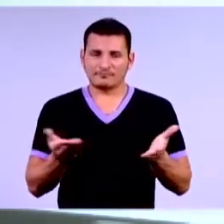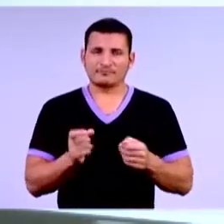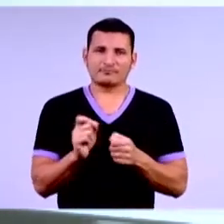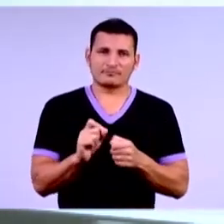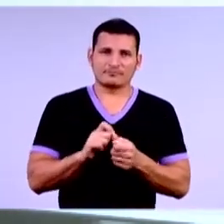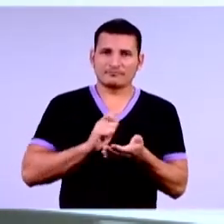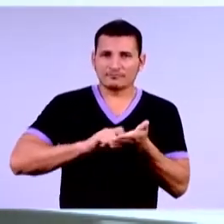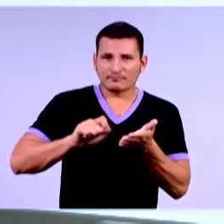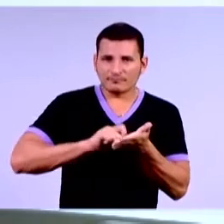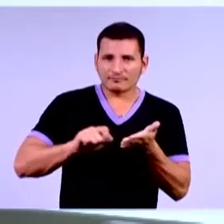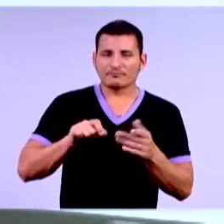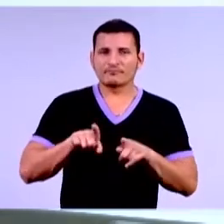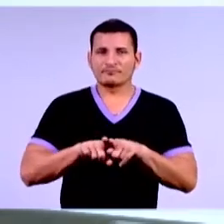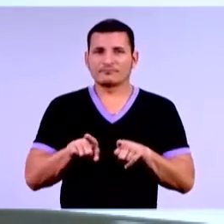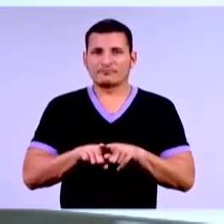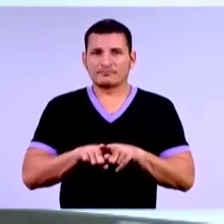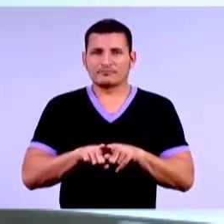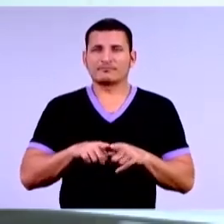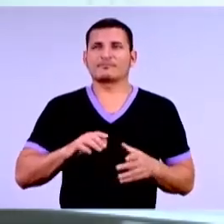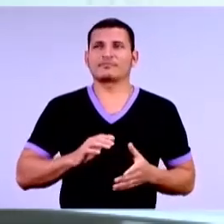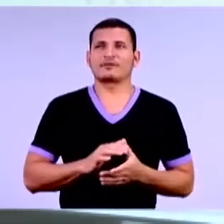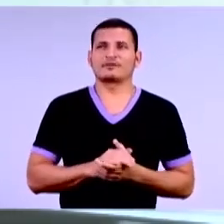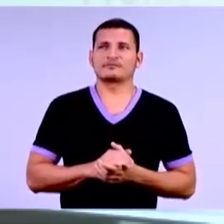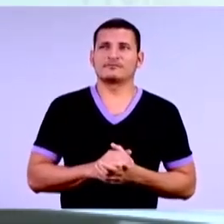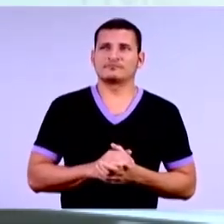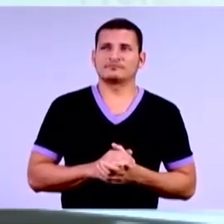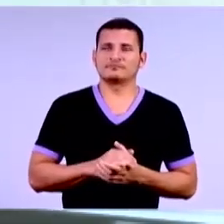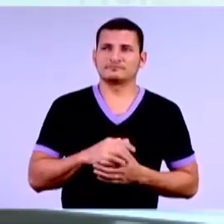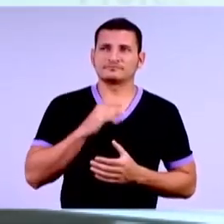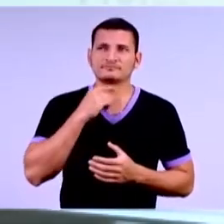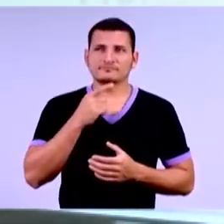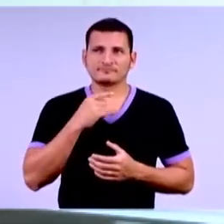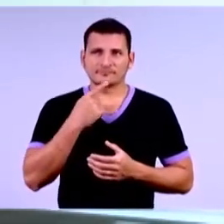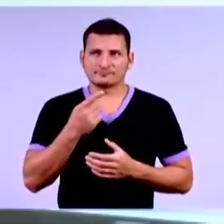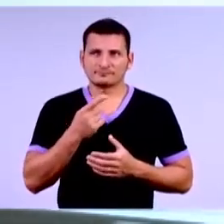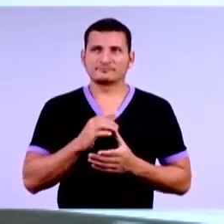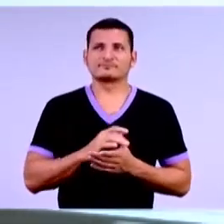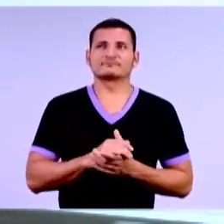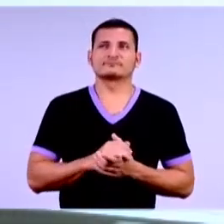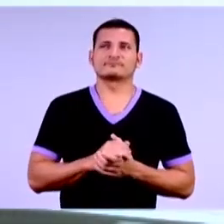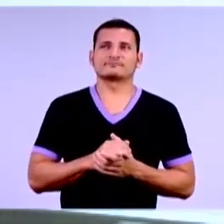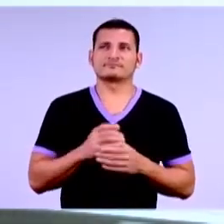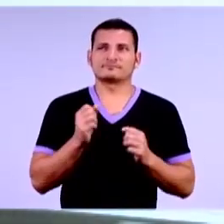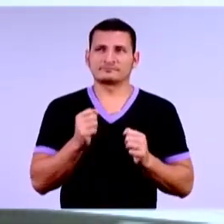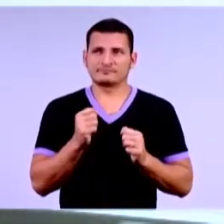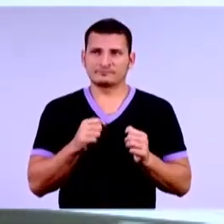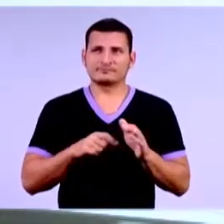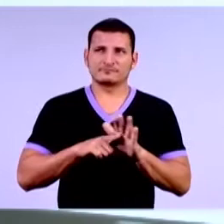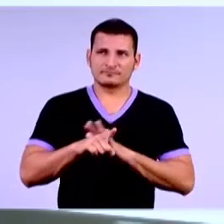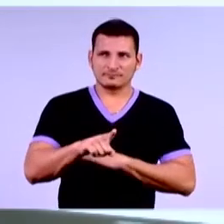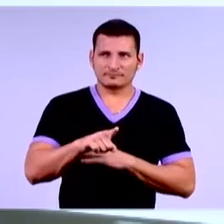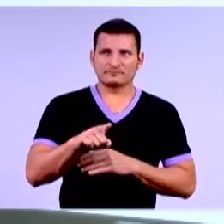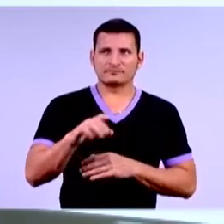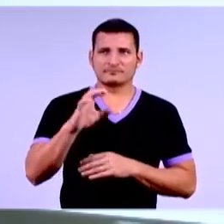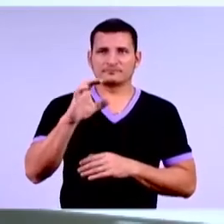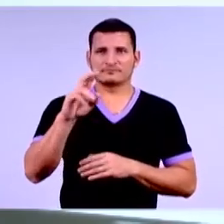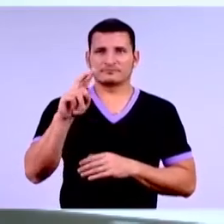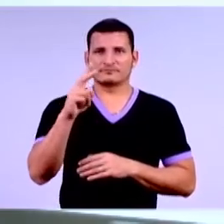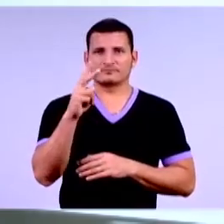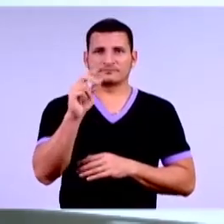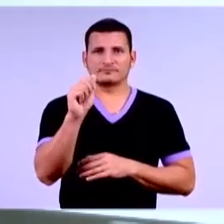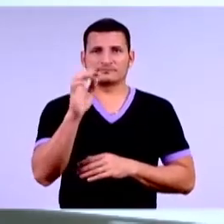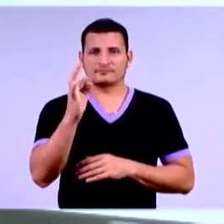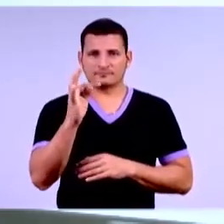e também tirando dúvidas de vocês quando puderem através do nosso check ok